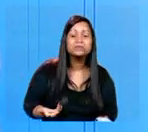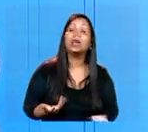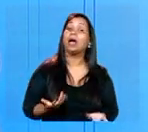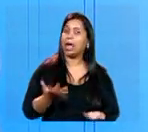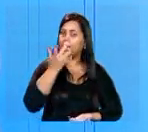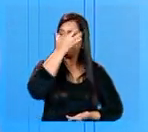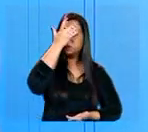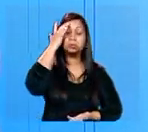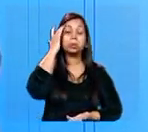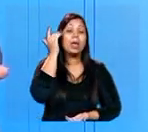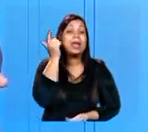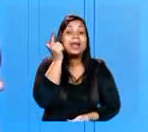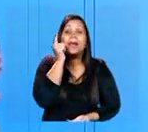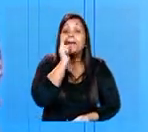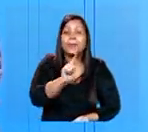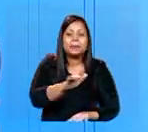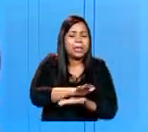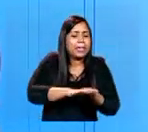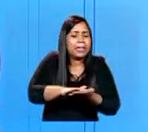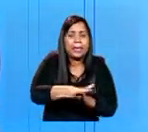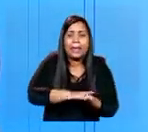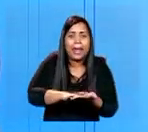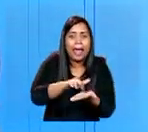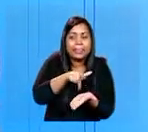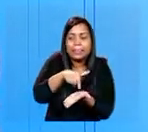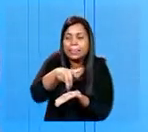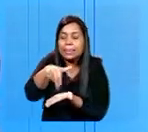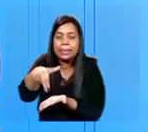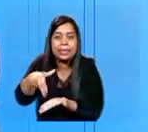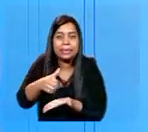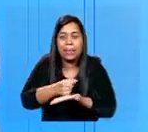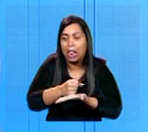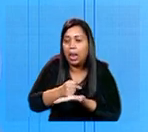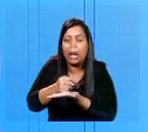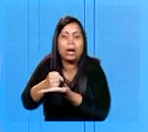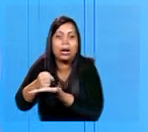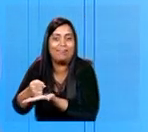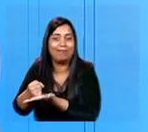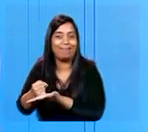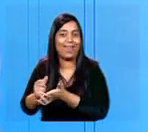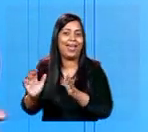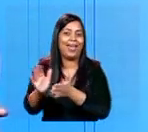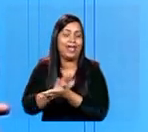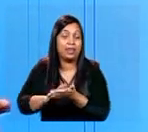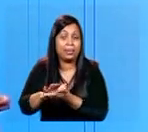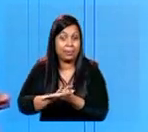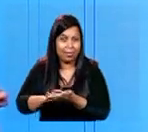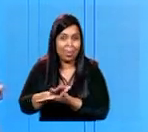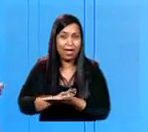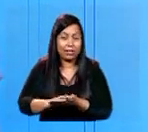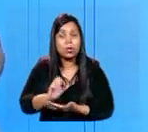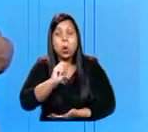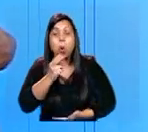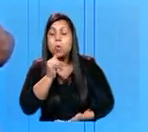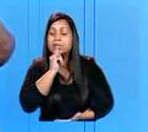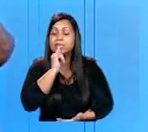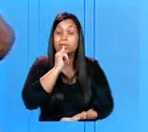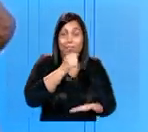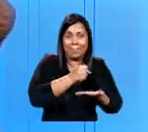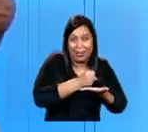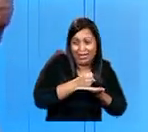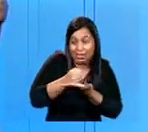Aquela pessoa que não tem condições nenhuma de ser retirada do domicílio ou, se for para ser retirada, ela vai demandar muito